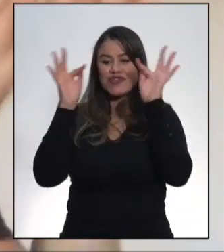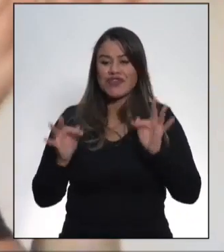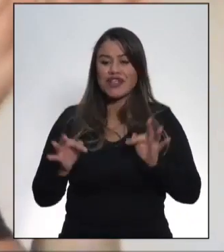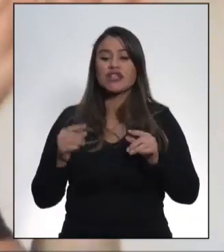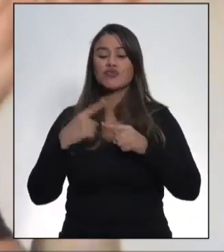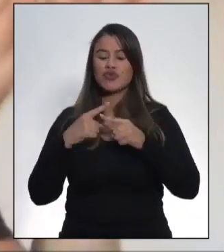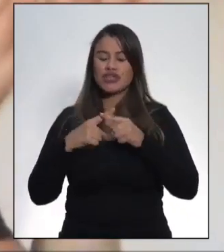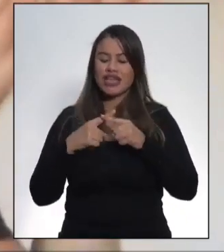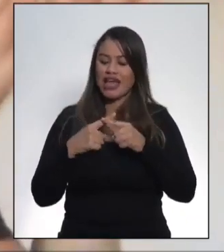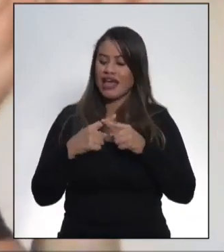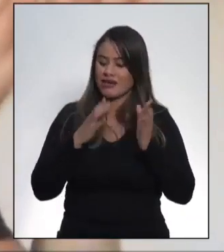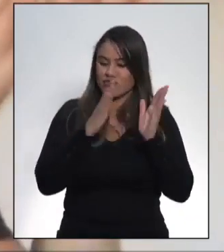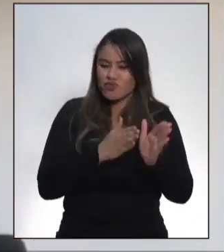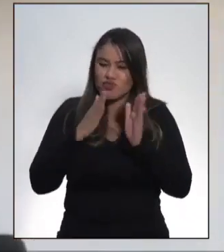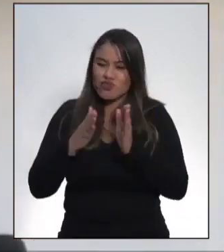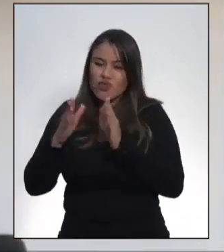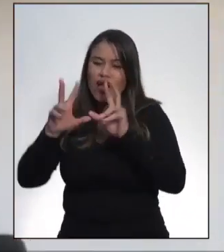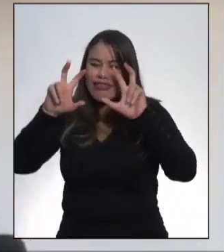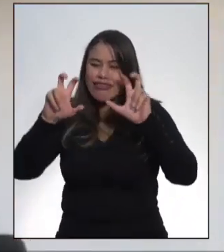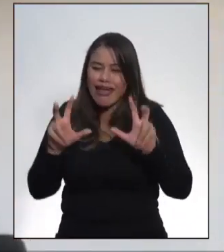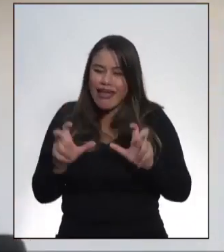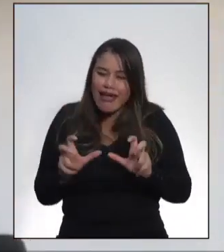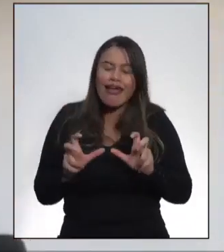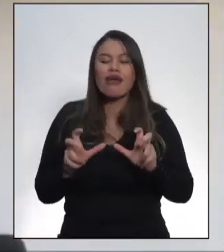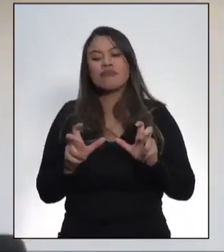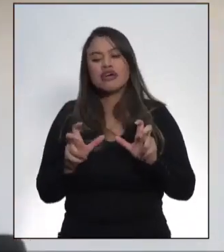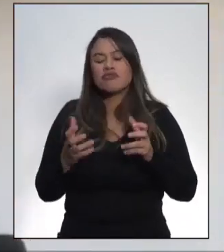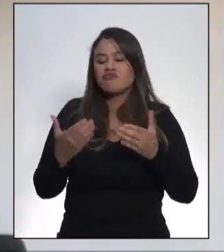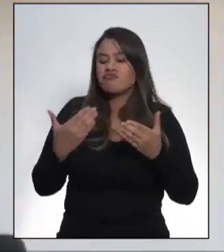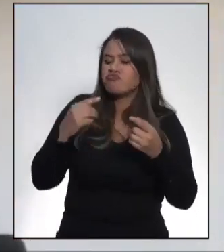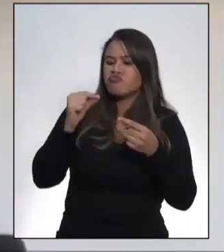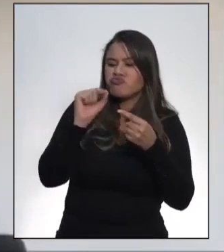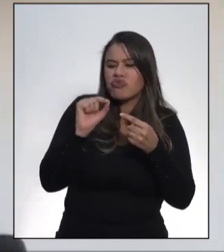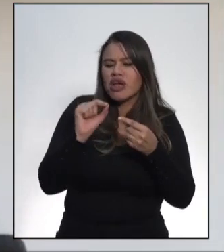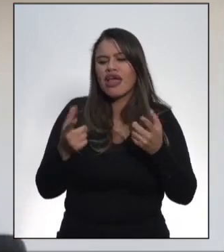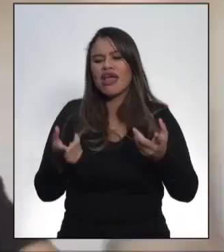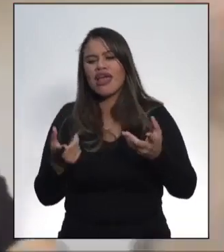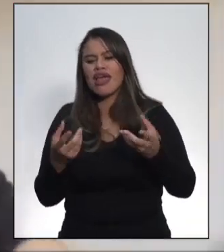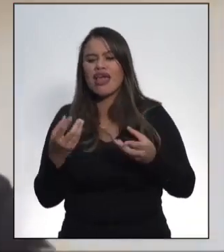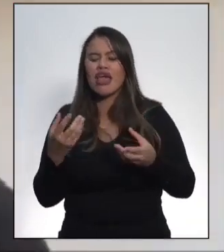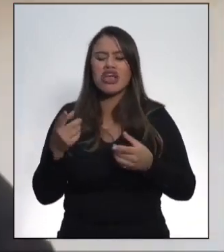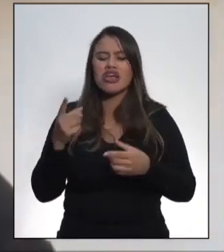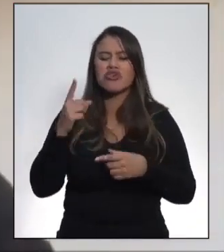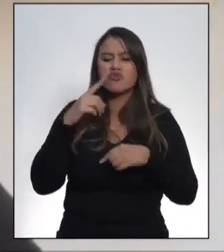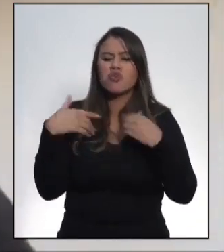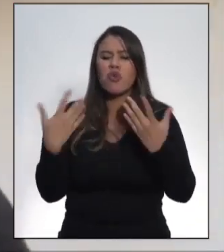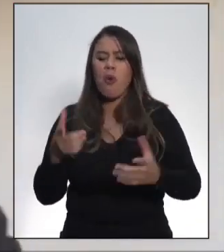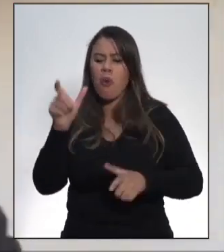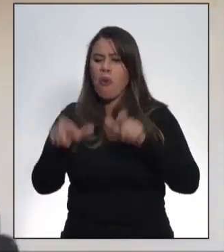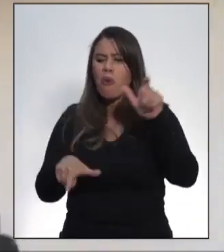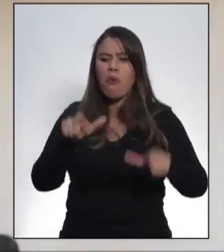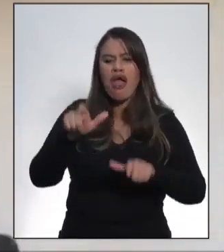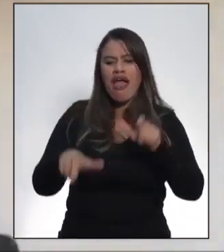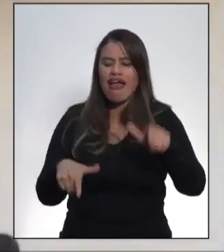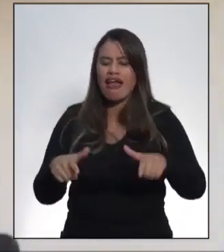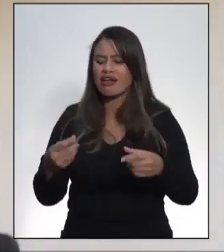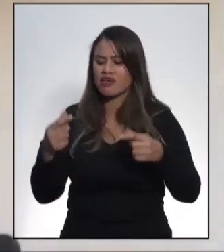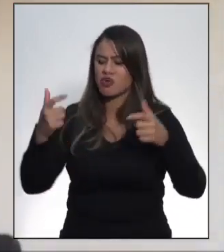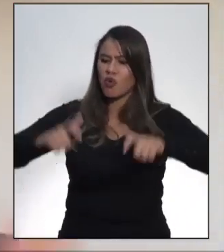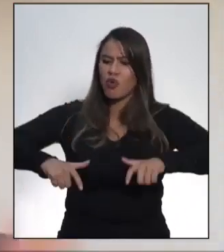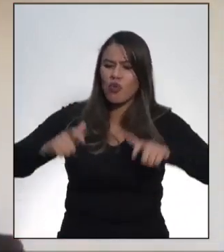organizar um pouco com vocês esses assuntos, o que, quando, com quem, como,